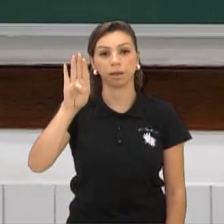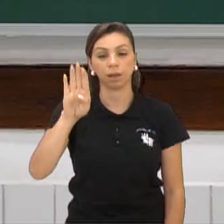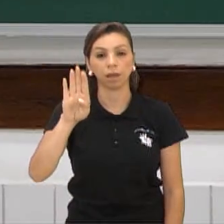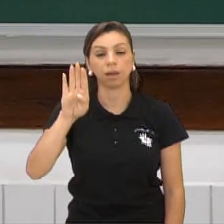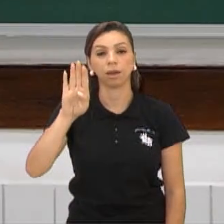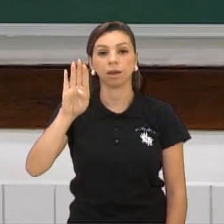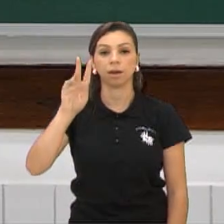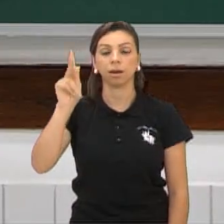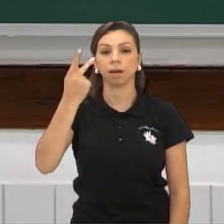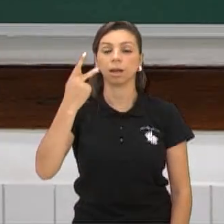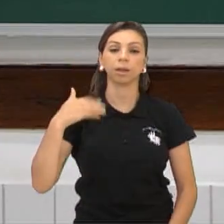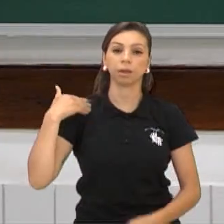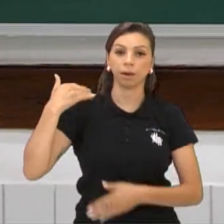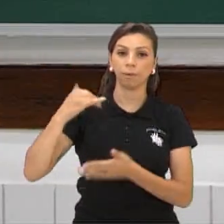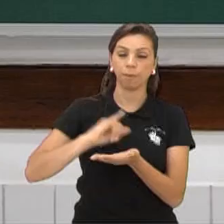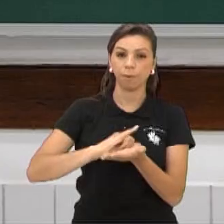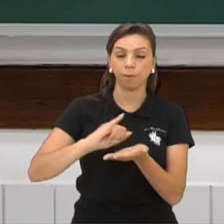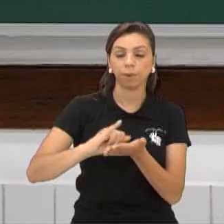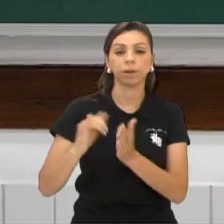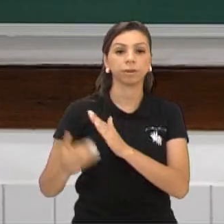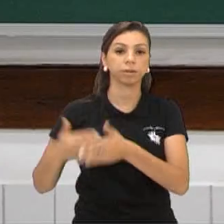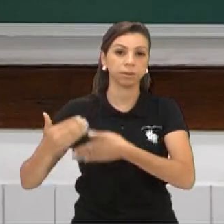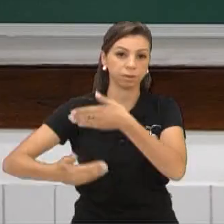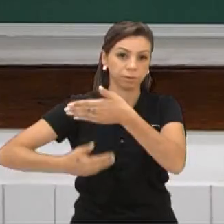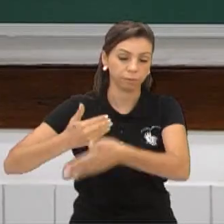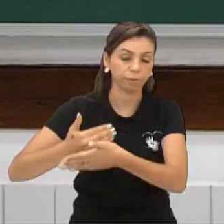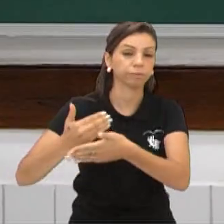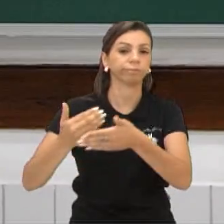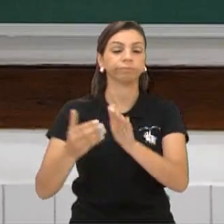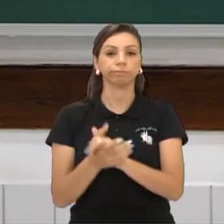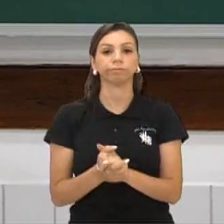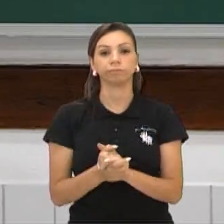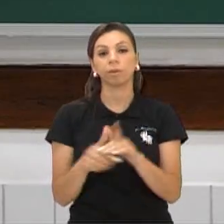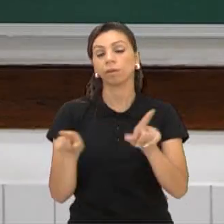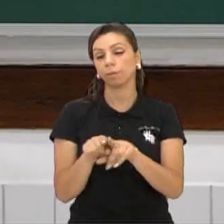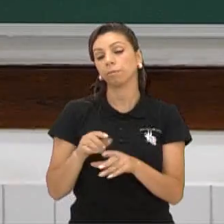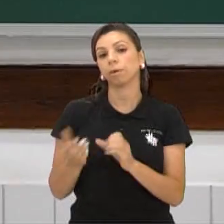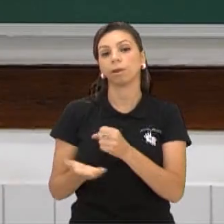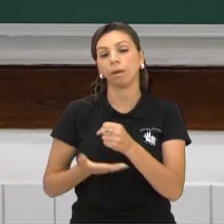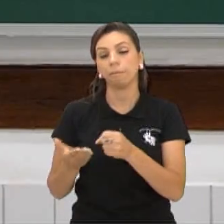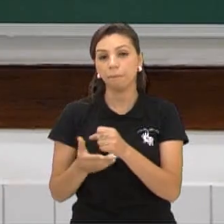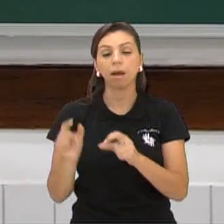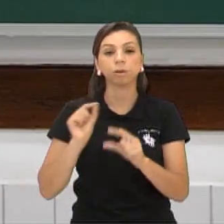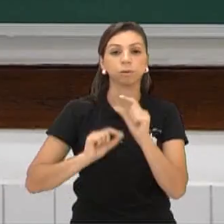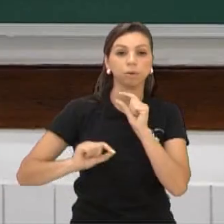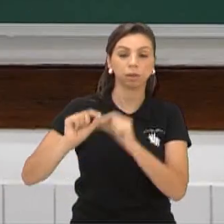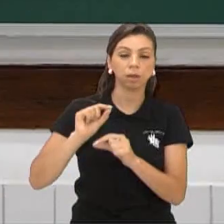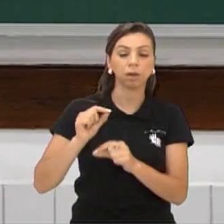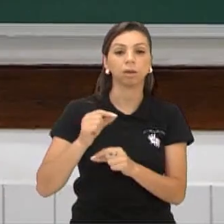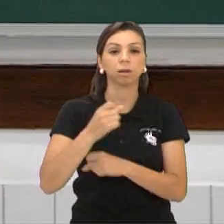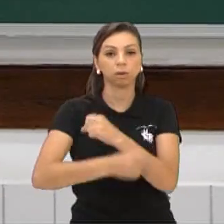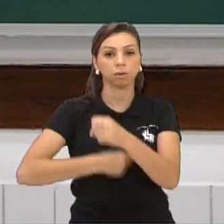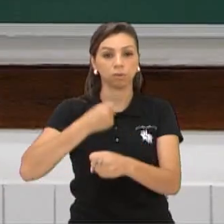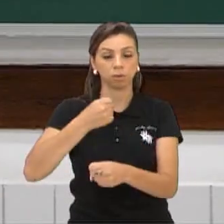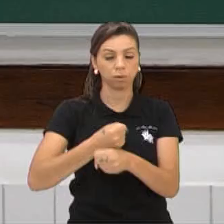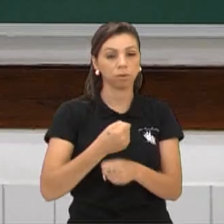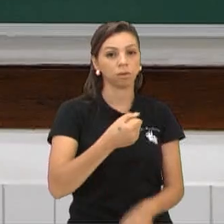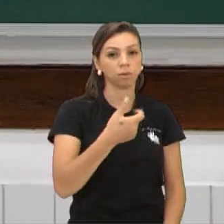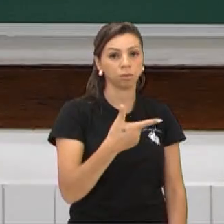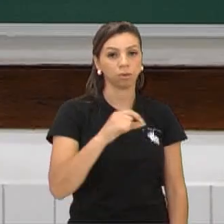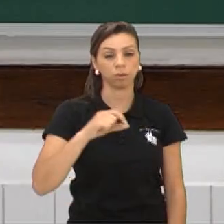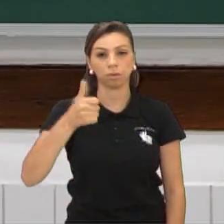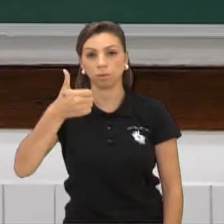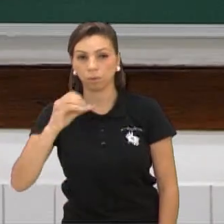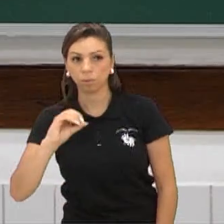de Desenvolvimento, também baseado no IBGE de 2010, que era mais ou menos de 0,82.